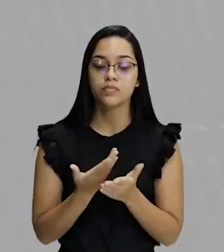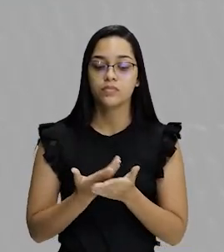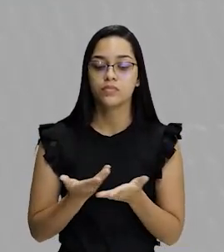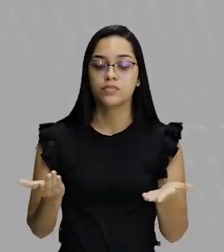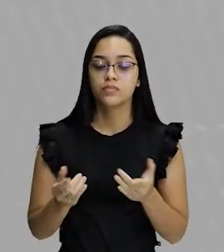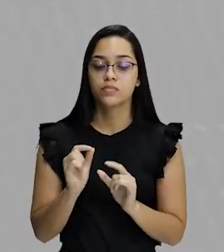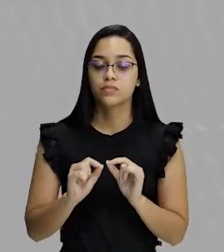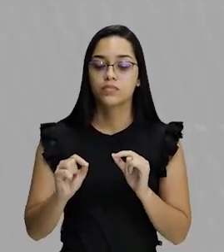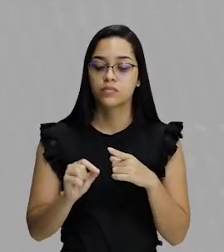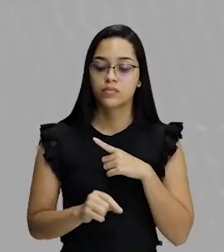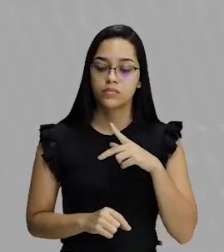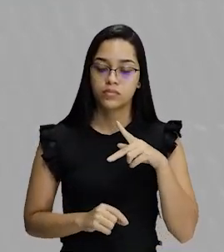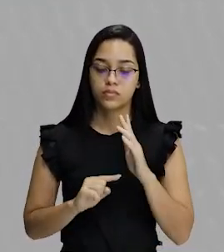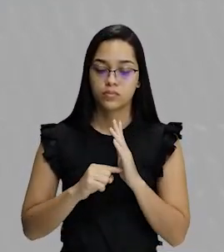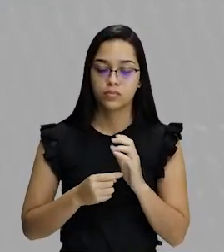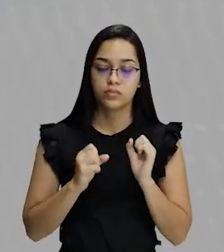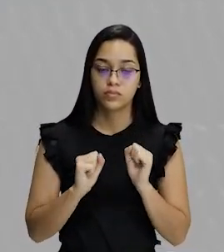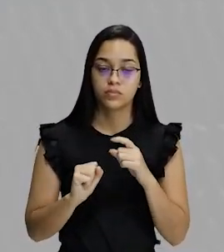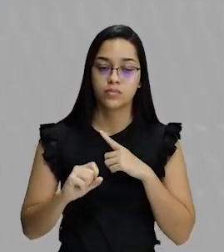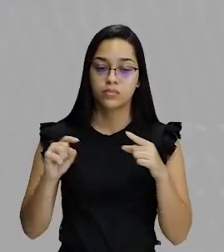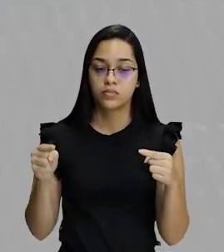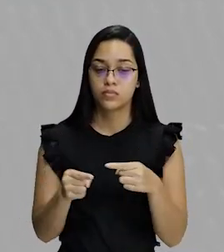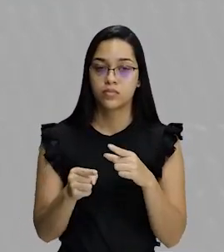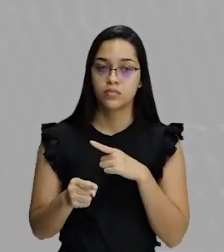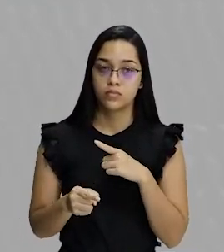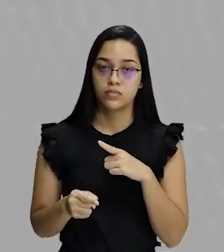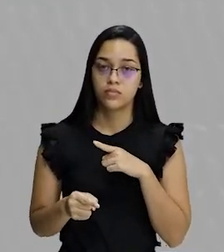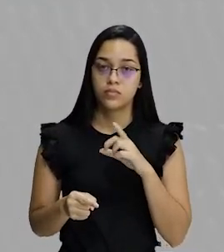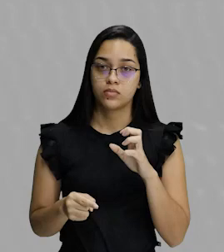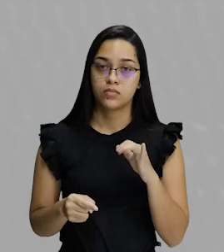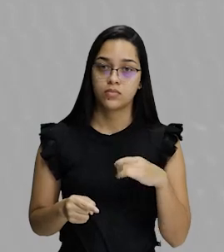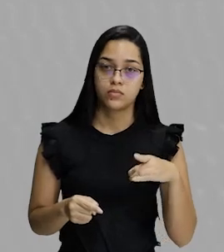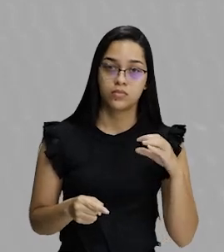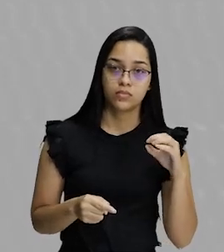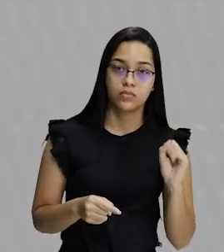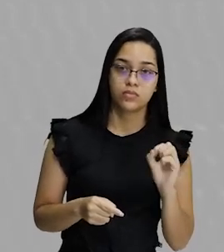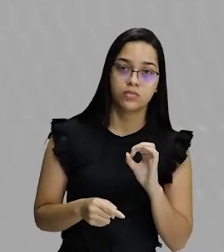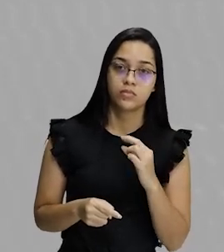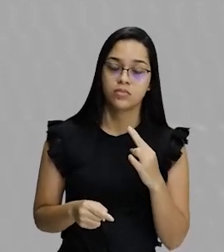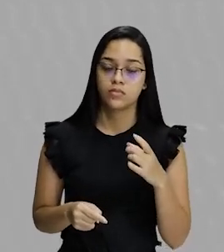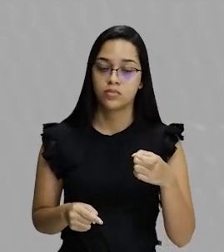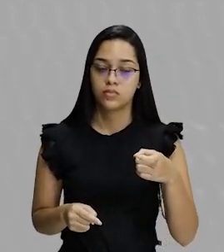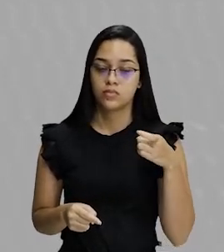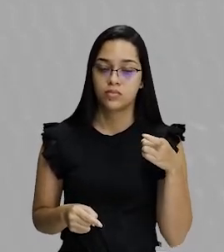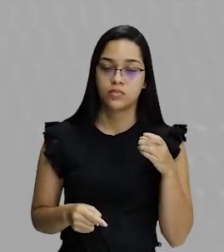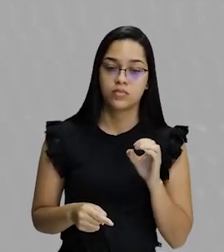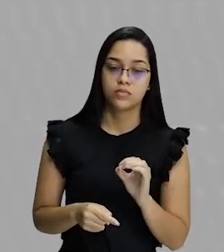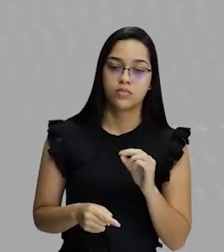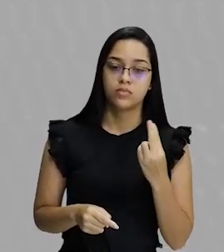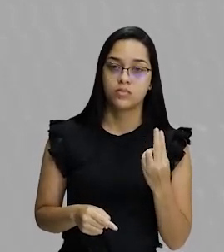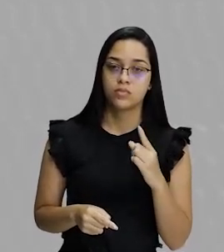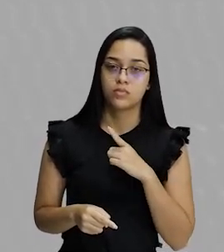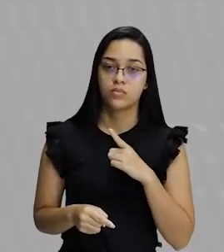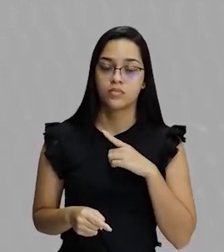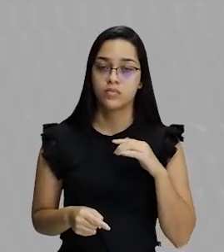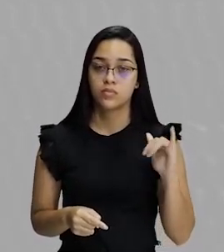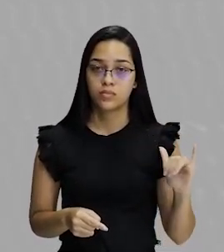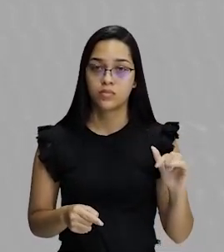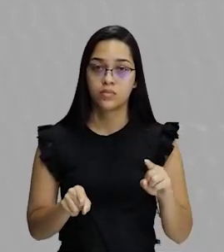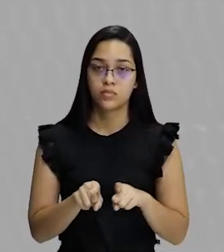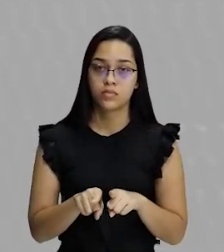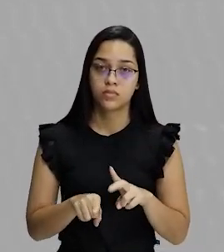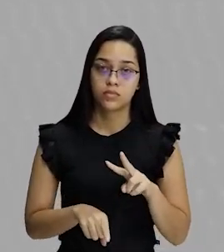também que esses pontos eles podem coincidir com os eixos, ou em cima do eixo X, ou em cima do eixo Y. Isso